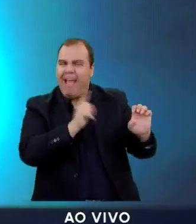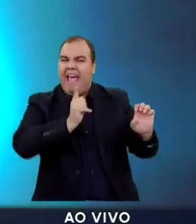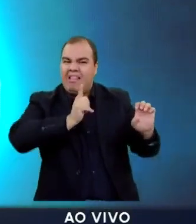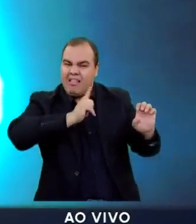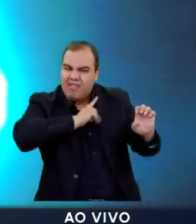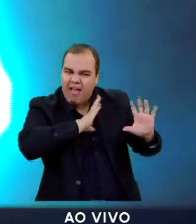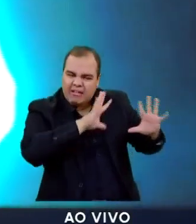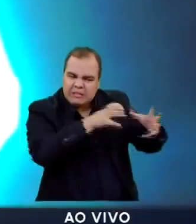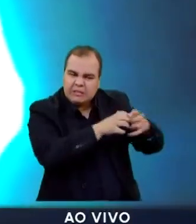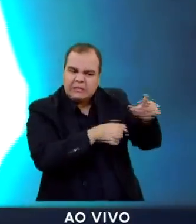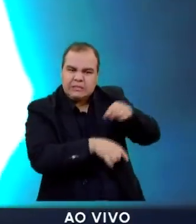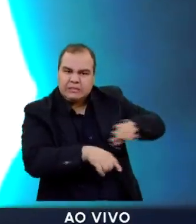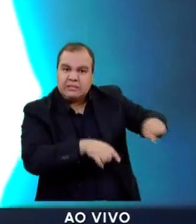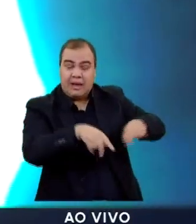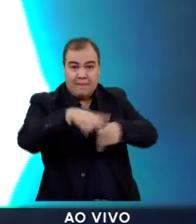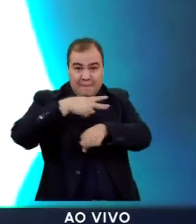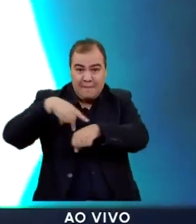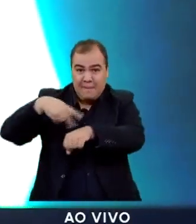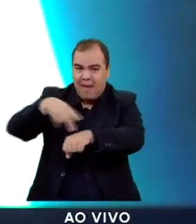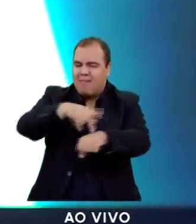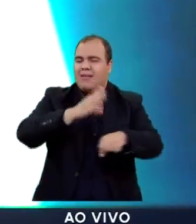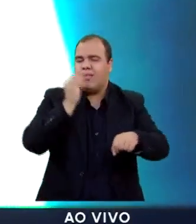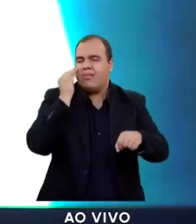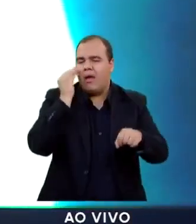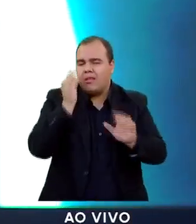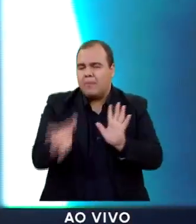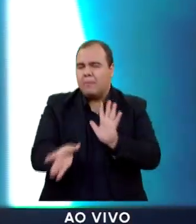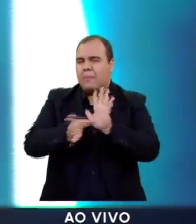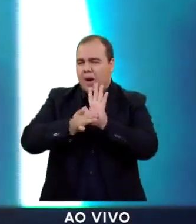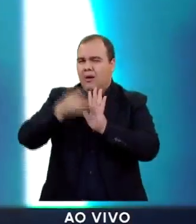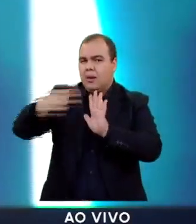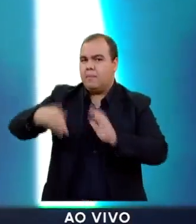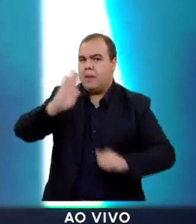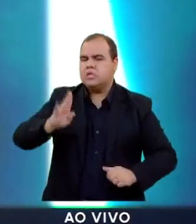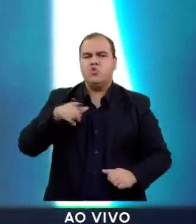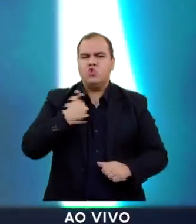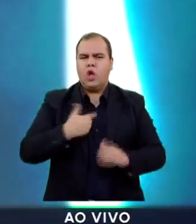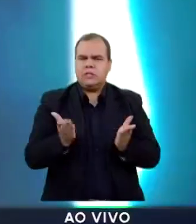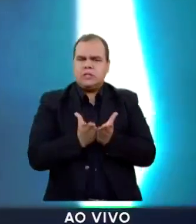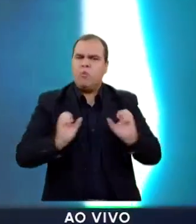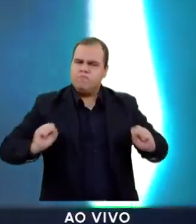alguns países e tenta se aplicar no Brasil mas nós cristãos vamos reagir